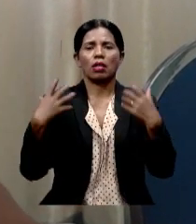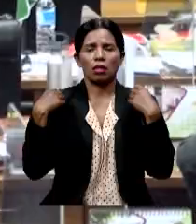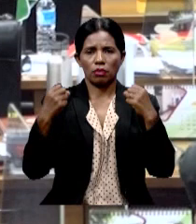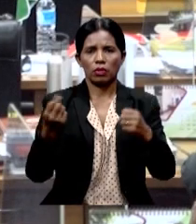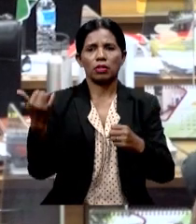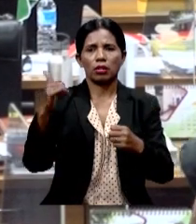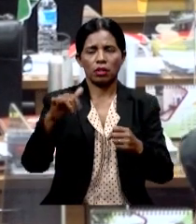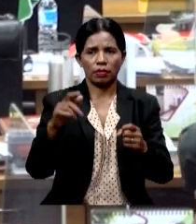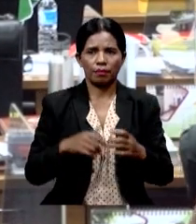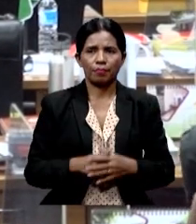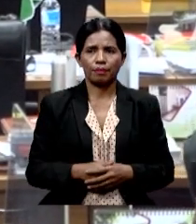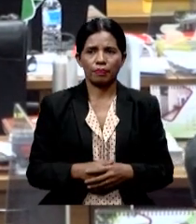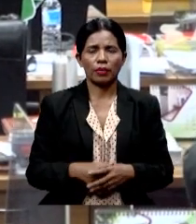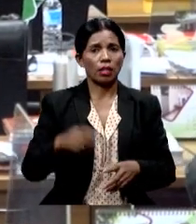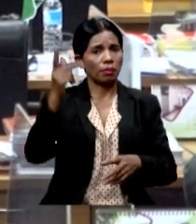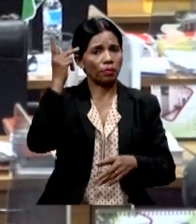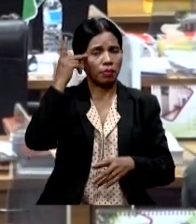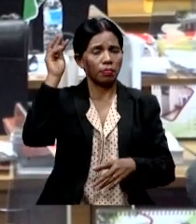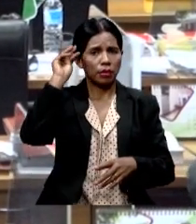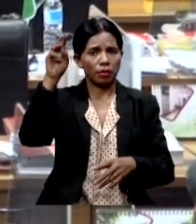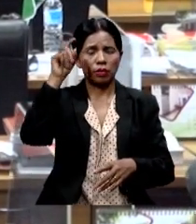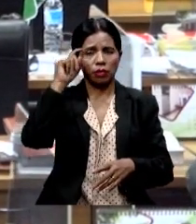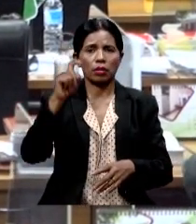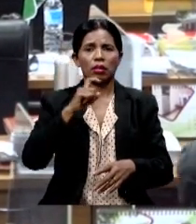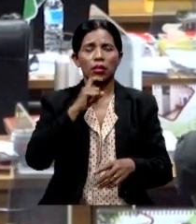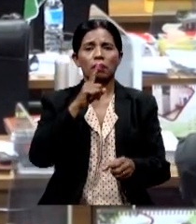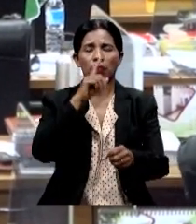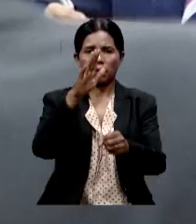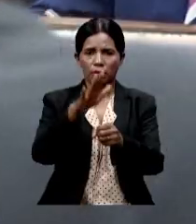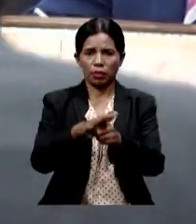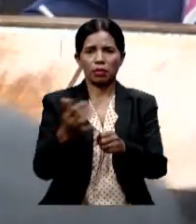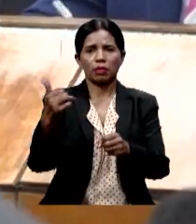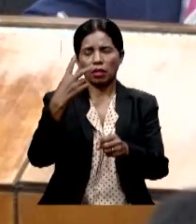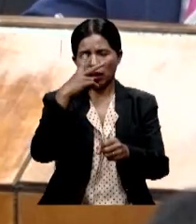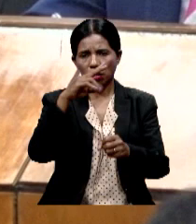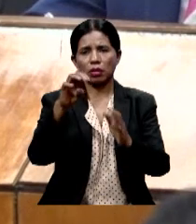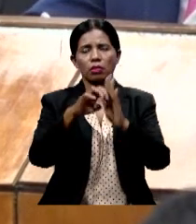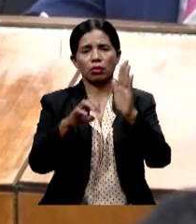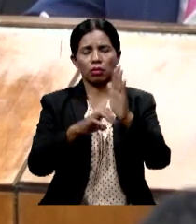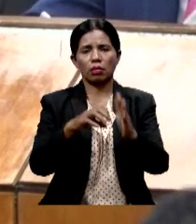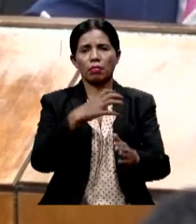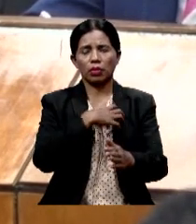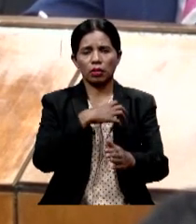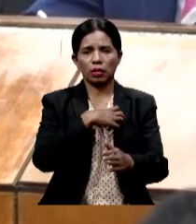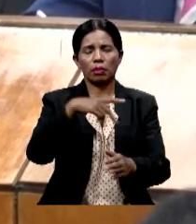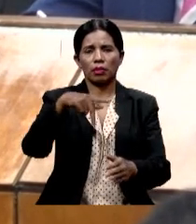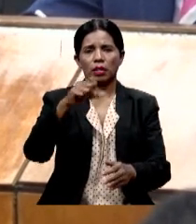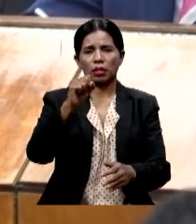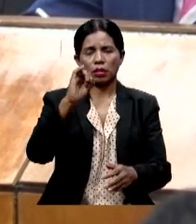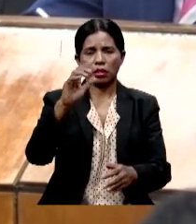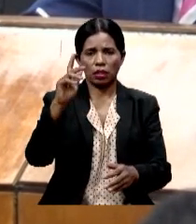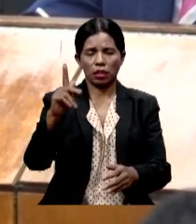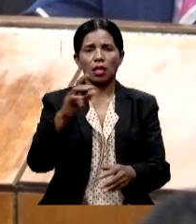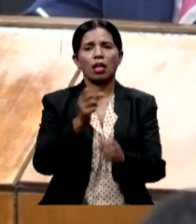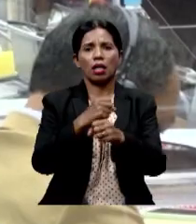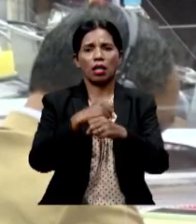ve. Antes, o primeiro-ministro Kairala Sanana Guzmán promete ser a estrutura da Polícia Científica e Investigação Criminal se